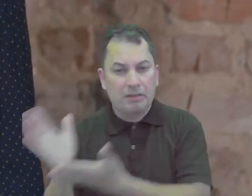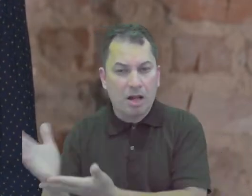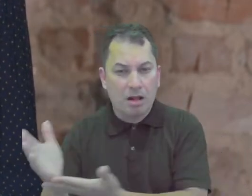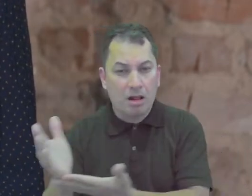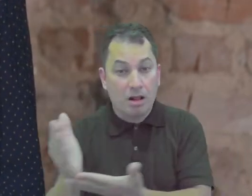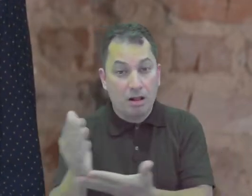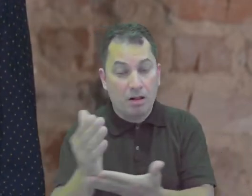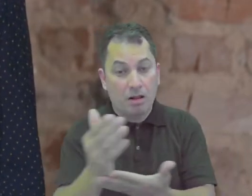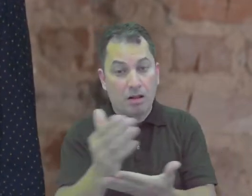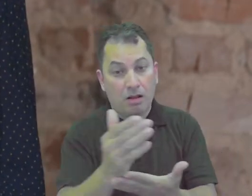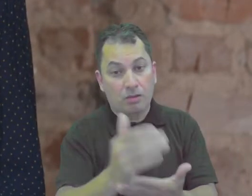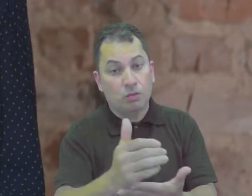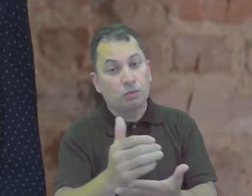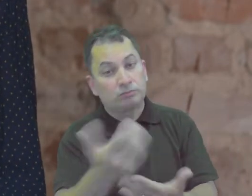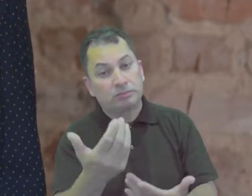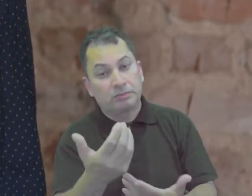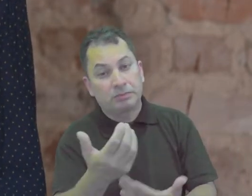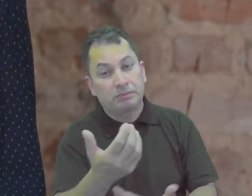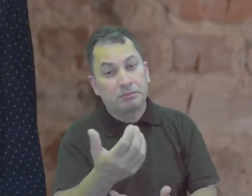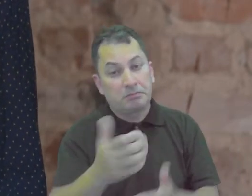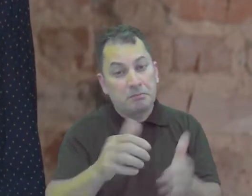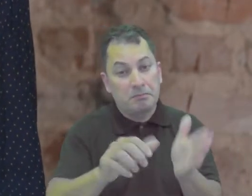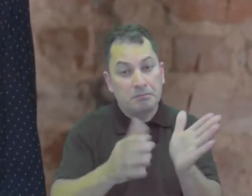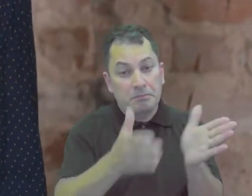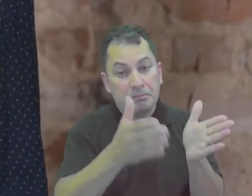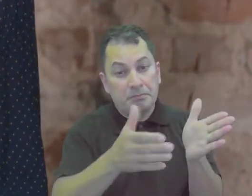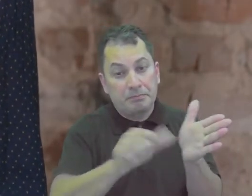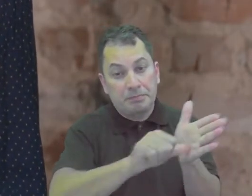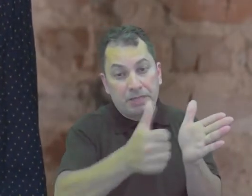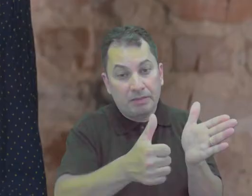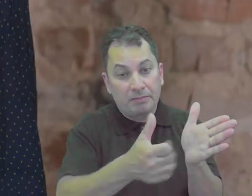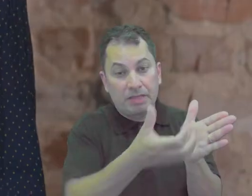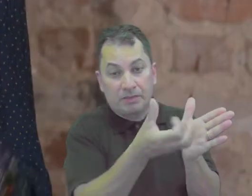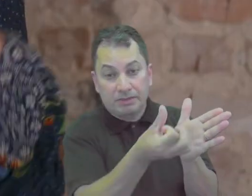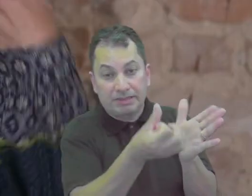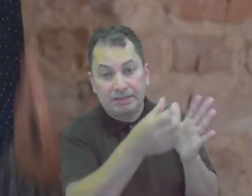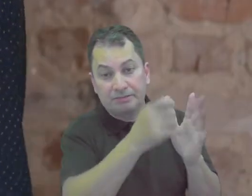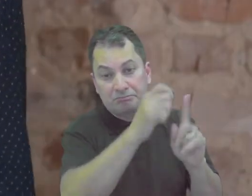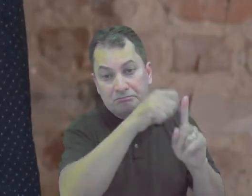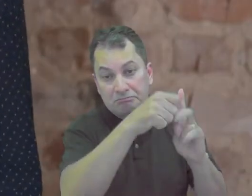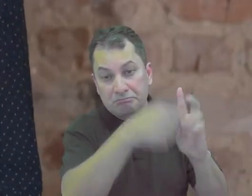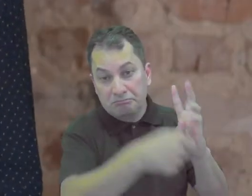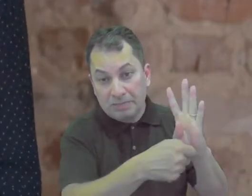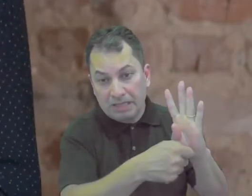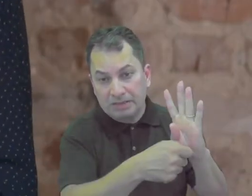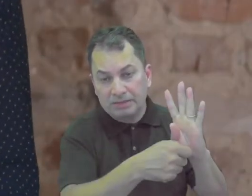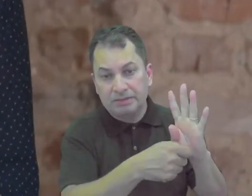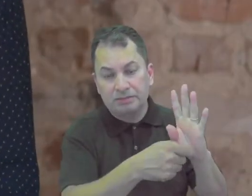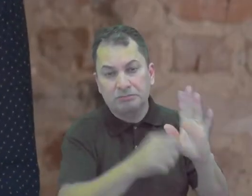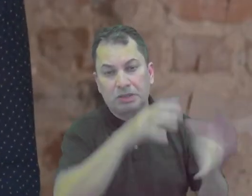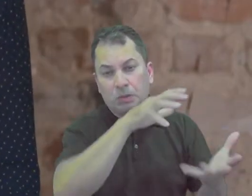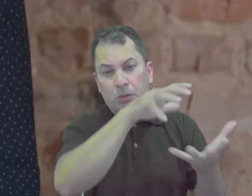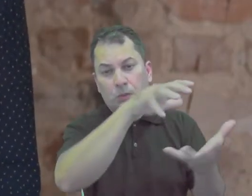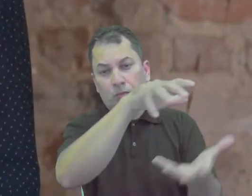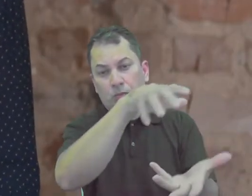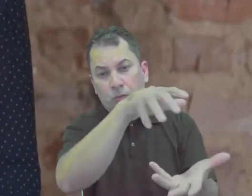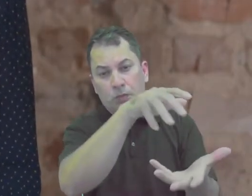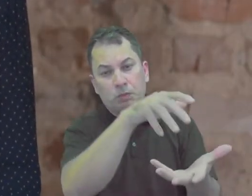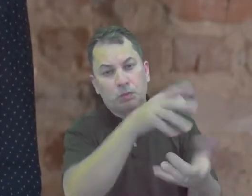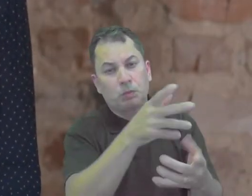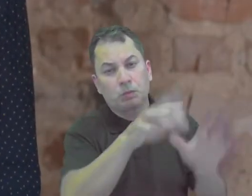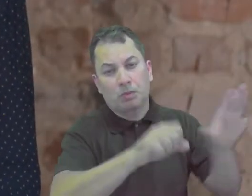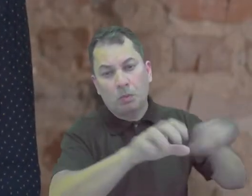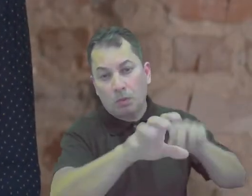primeiro semestre do ano passado, numa primeira rodada, 115 sistemas pelo mundo. Numa segunda rodada, no